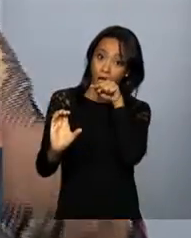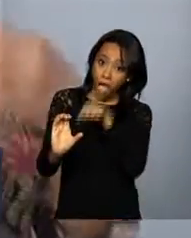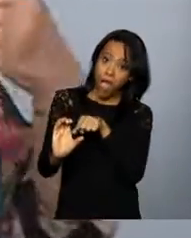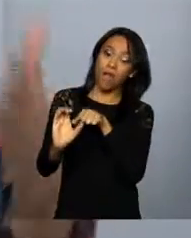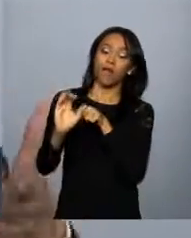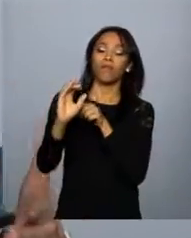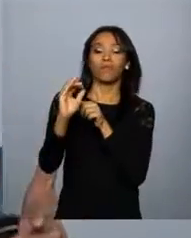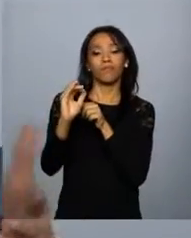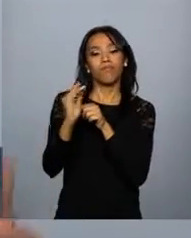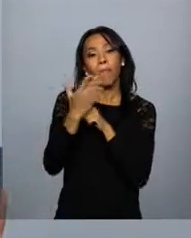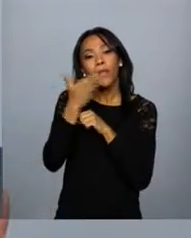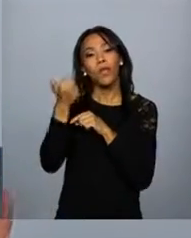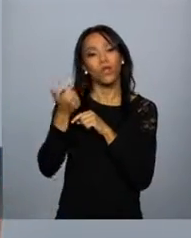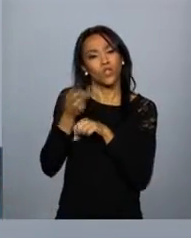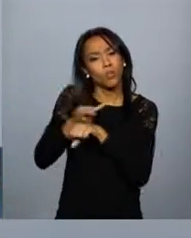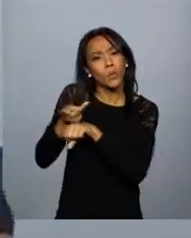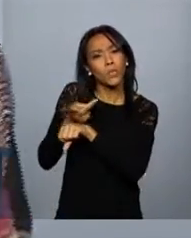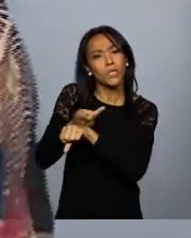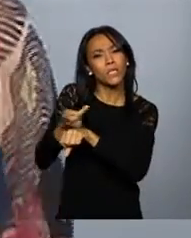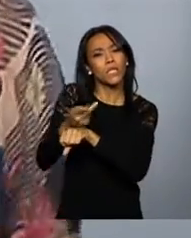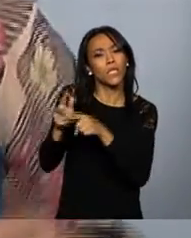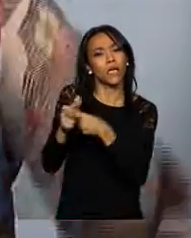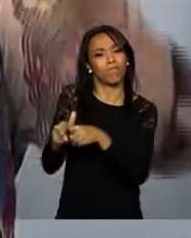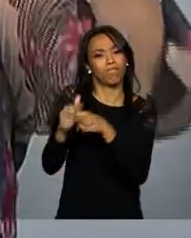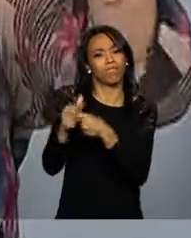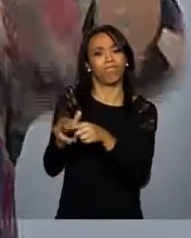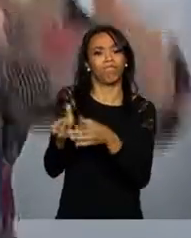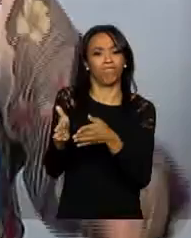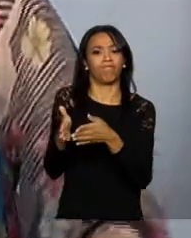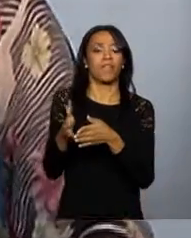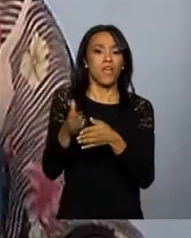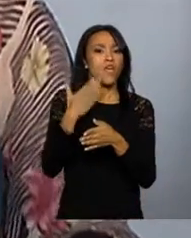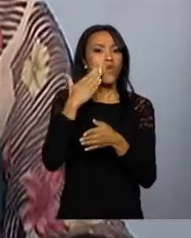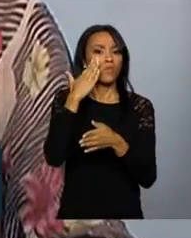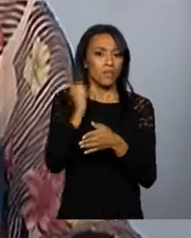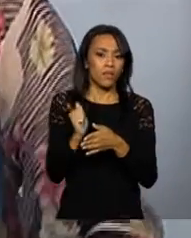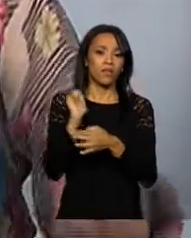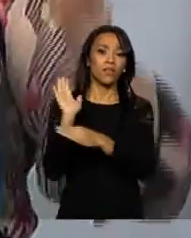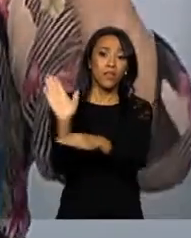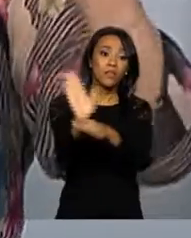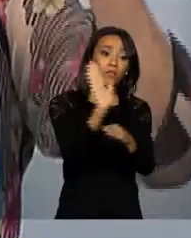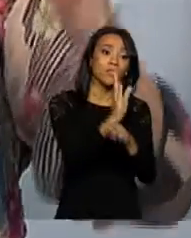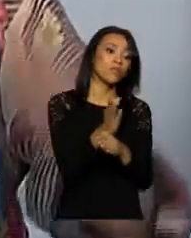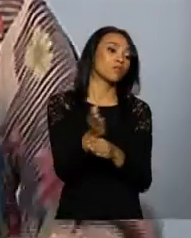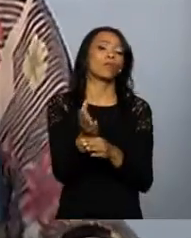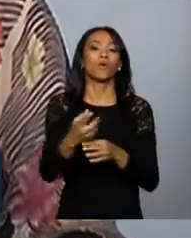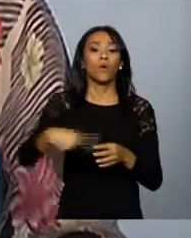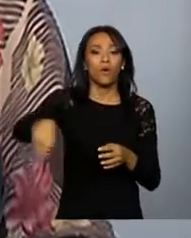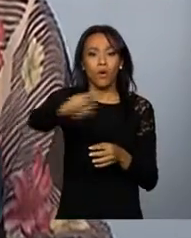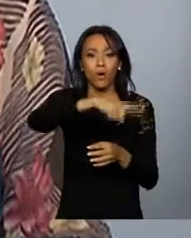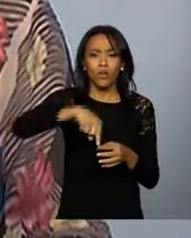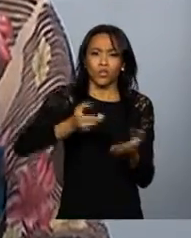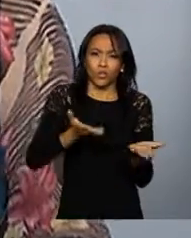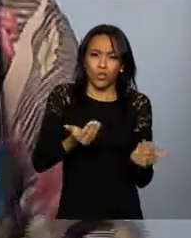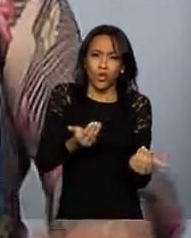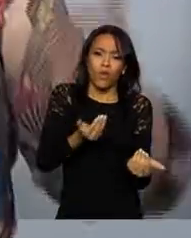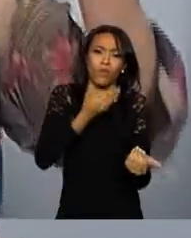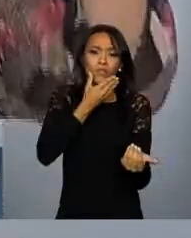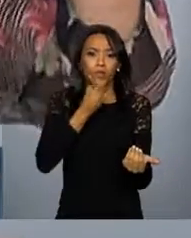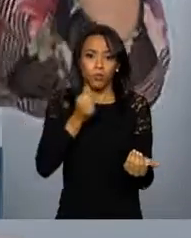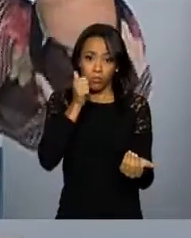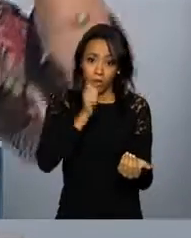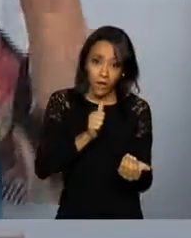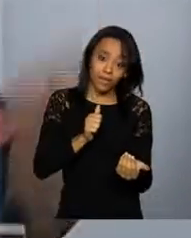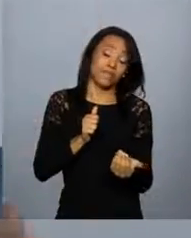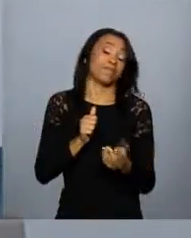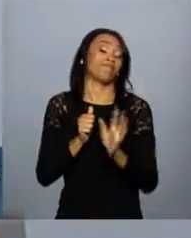programa melhor. Eu sei que ele beneficiou muitos jovens, muitos homens e mulheres. Aliás,